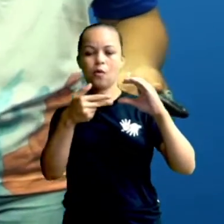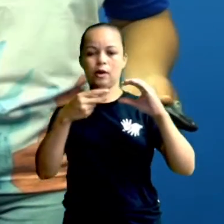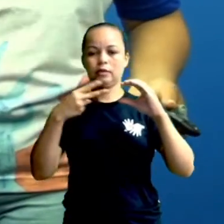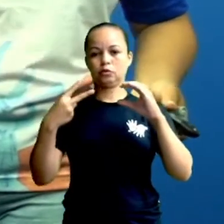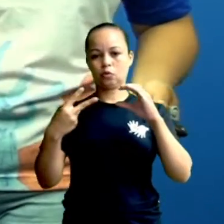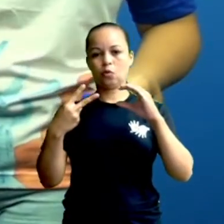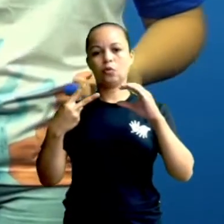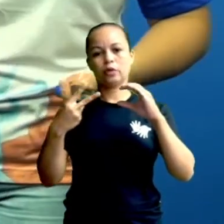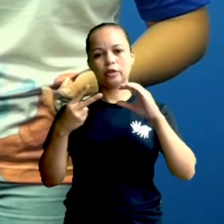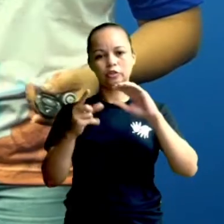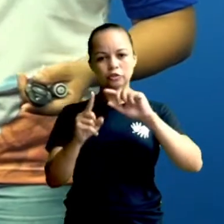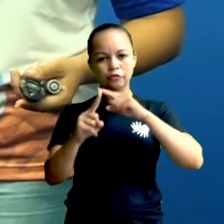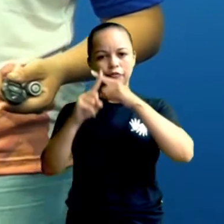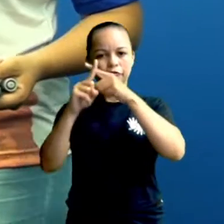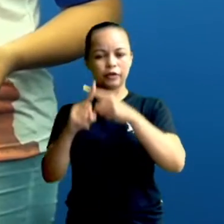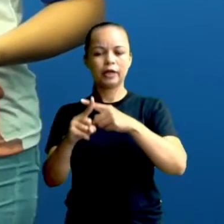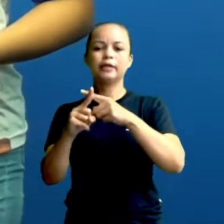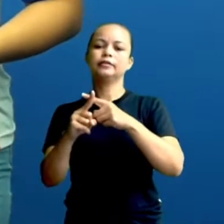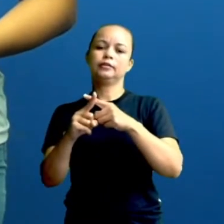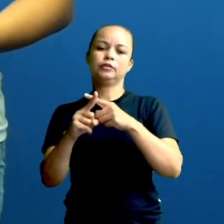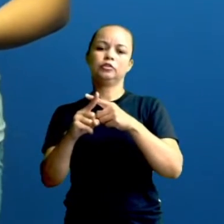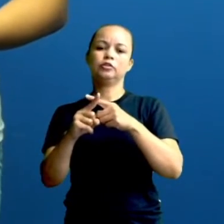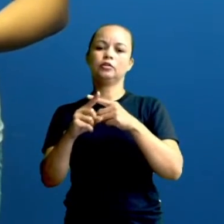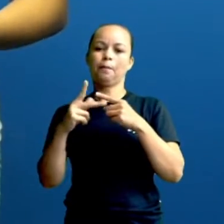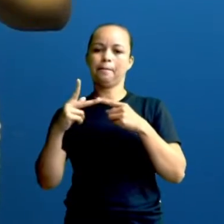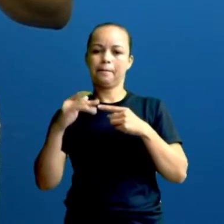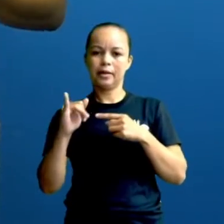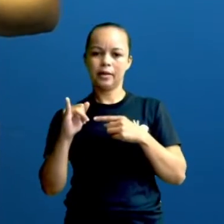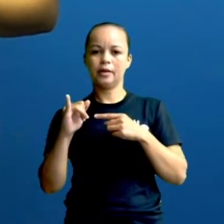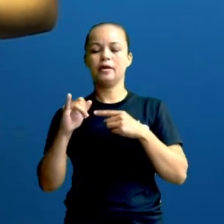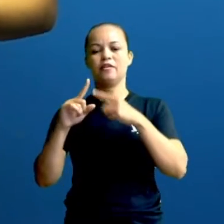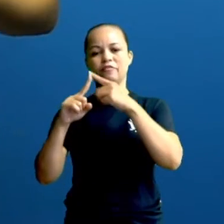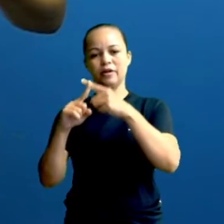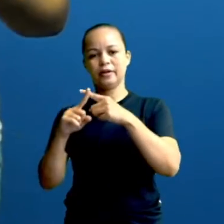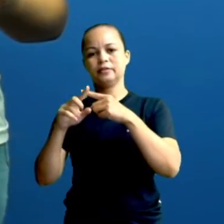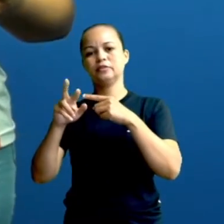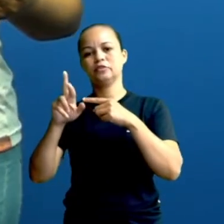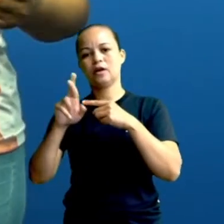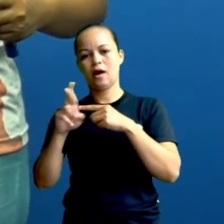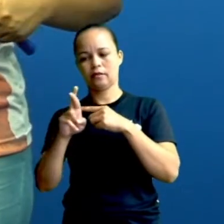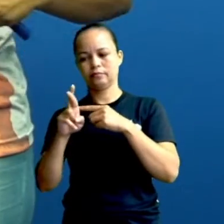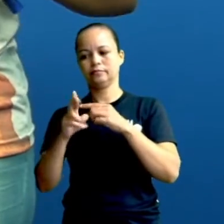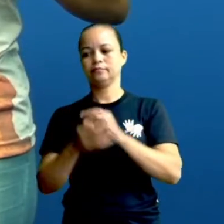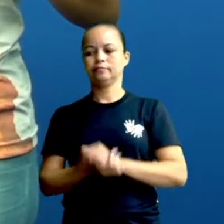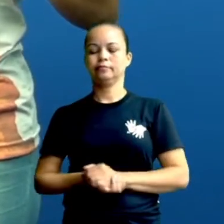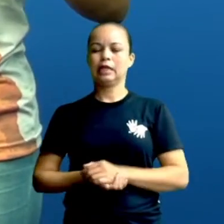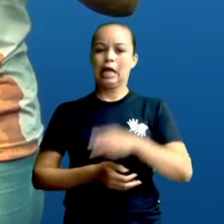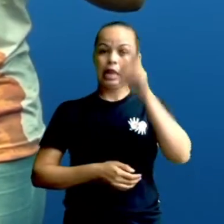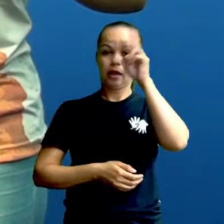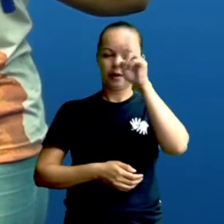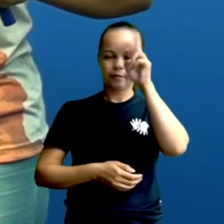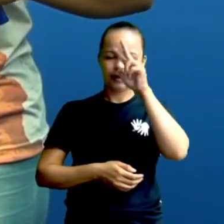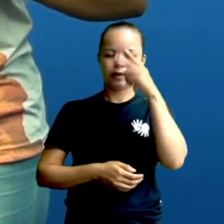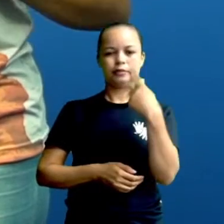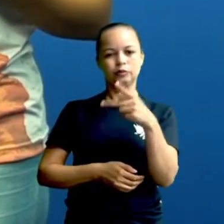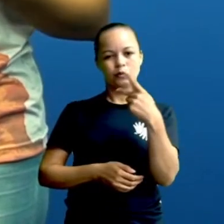constante, vezes o valor do raio, tá certo? Lembrando, esse conteúdo é